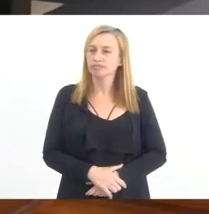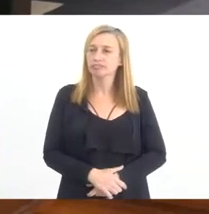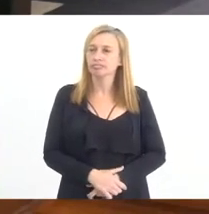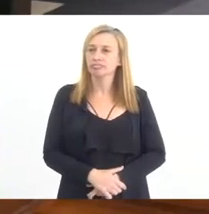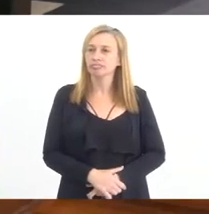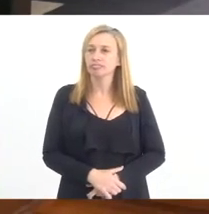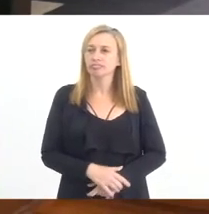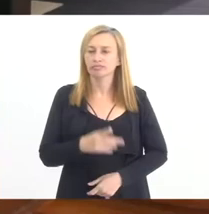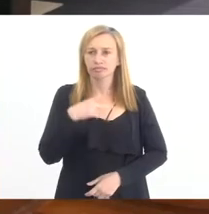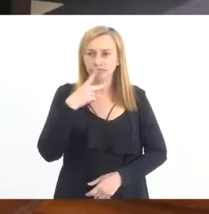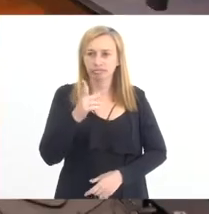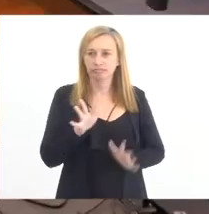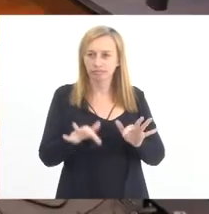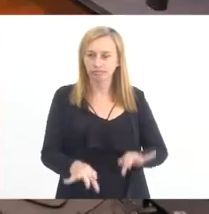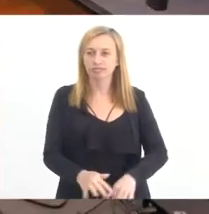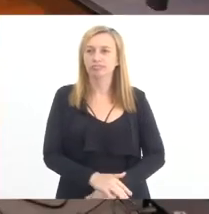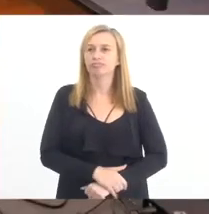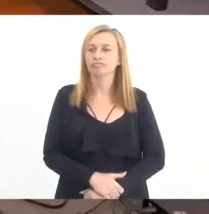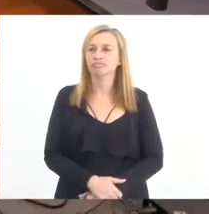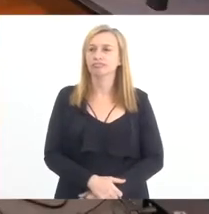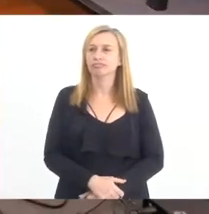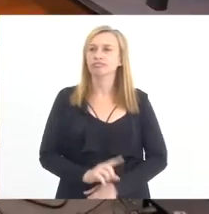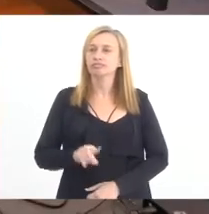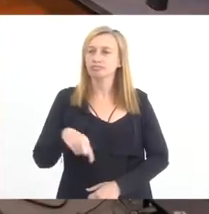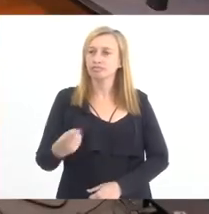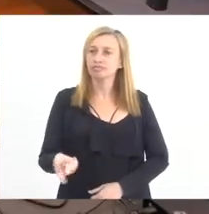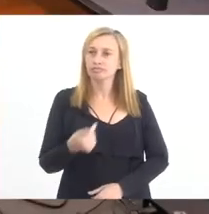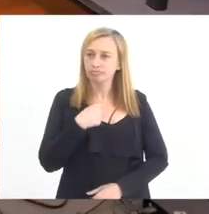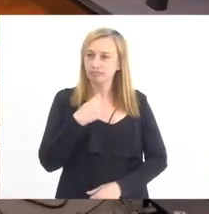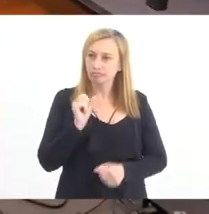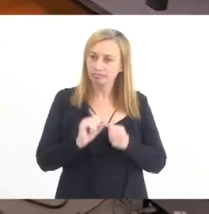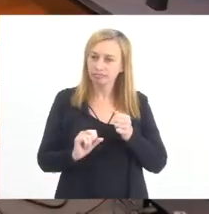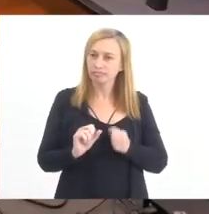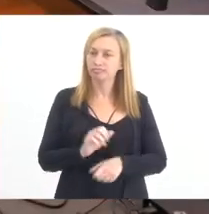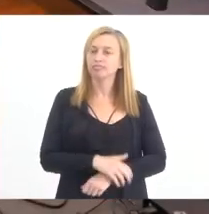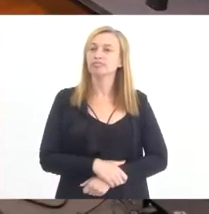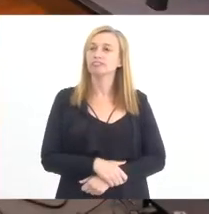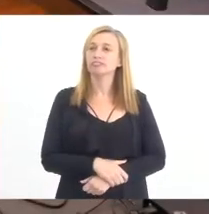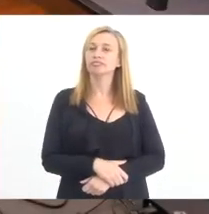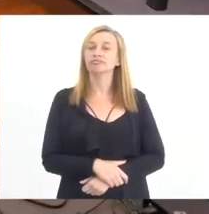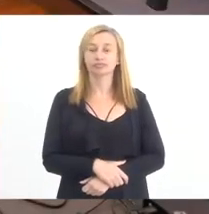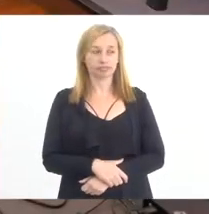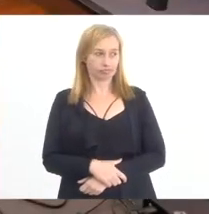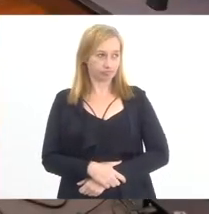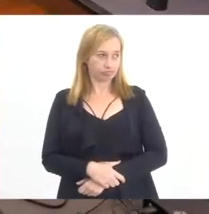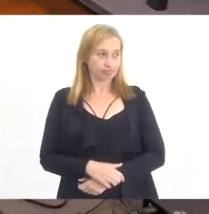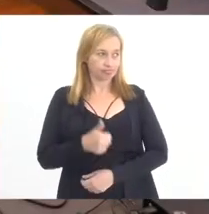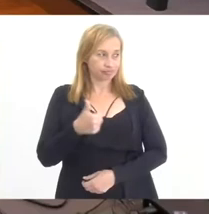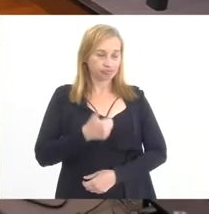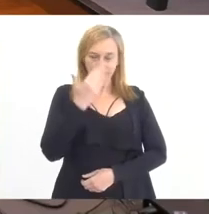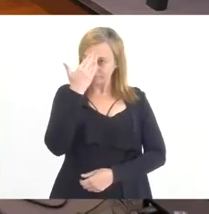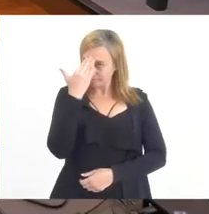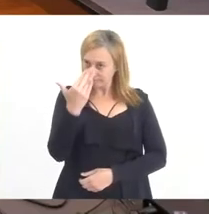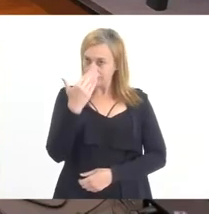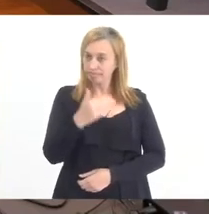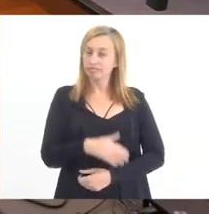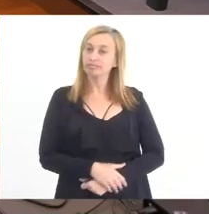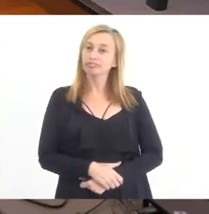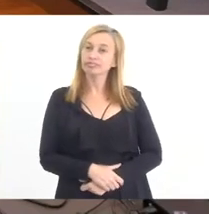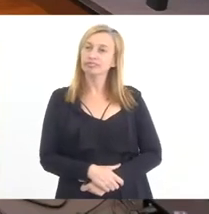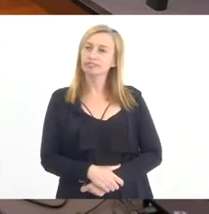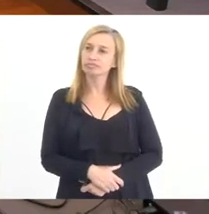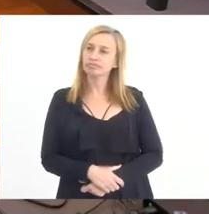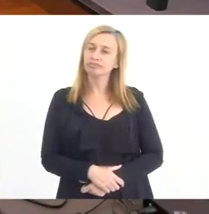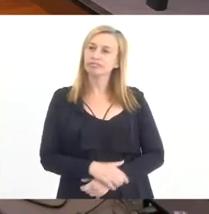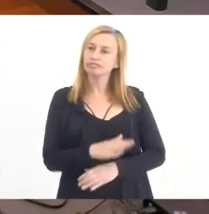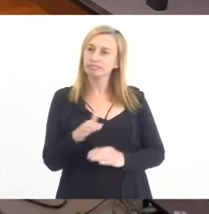fazer suas considerações finais. Na sequência, eu também farei. Bem, as minhas considerações finais, primeiro, eu queria agradecer aquelas